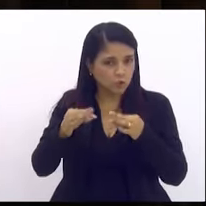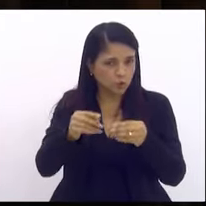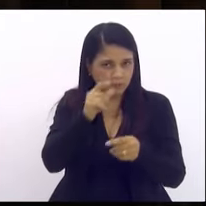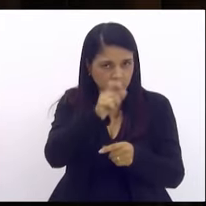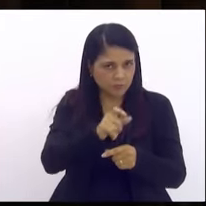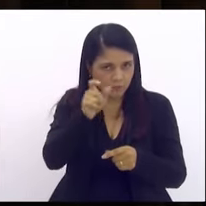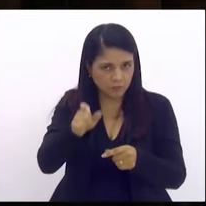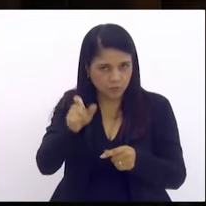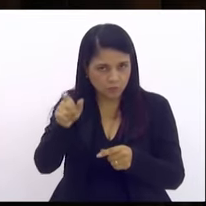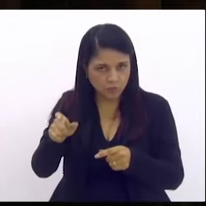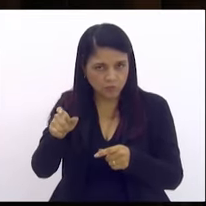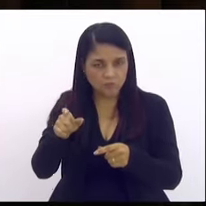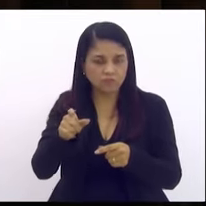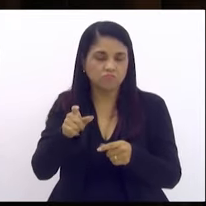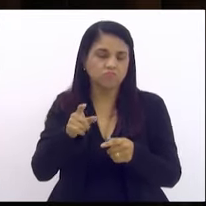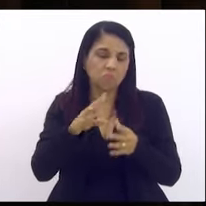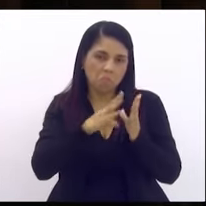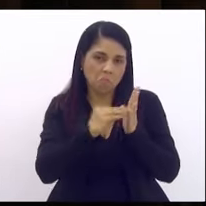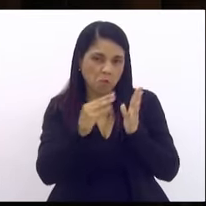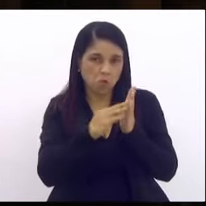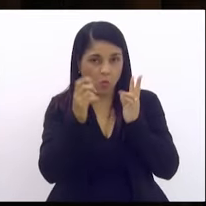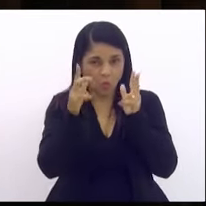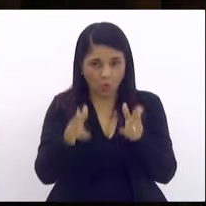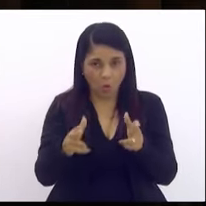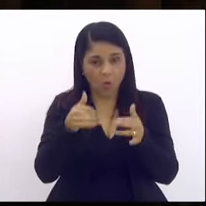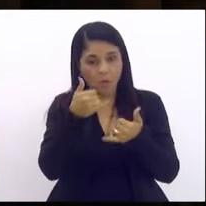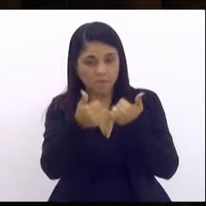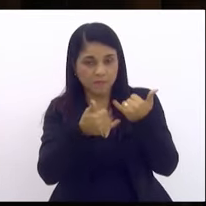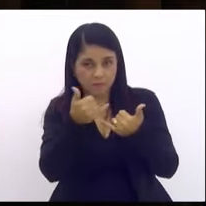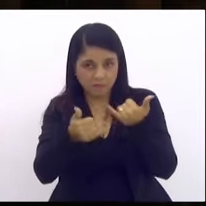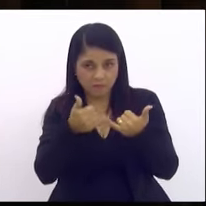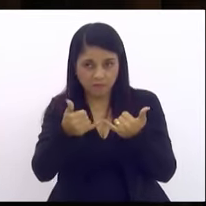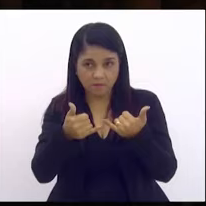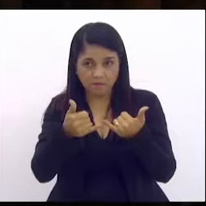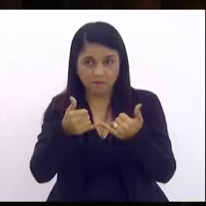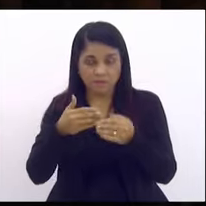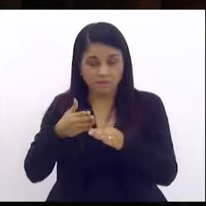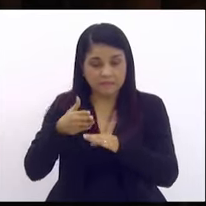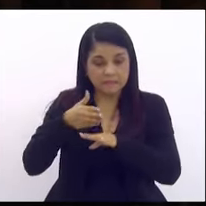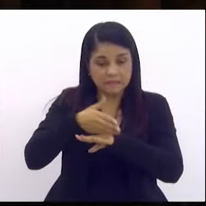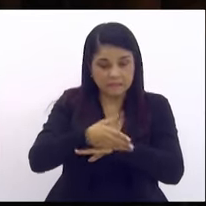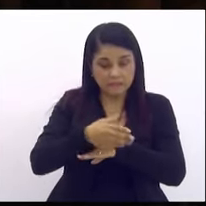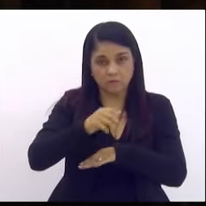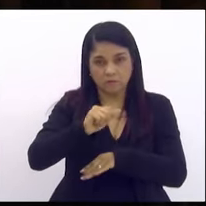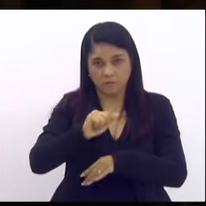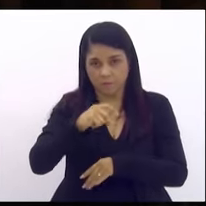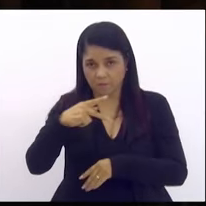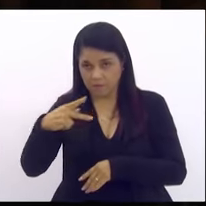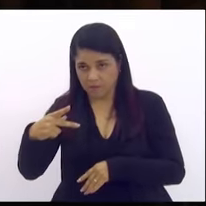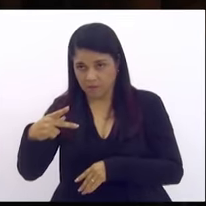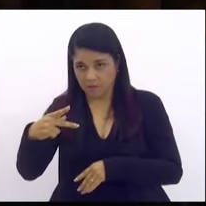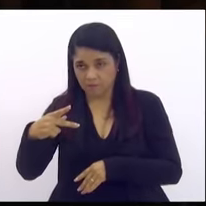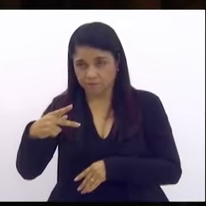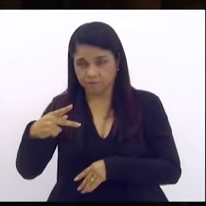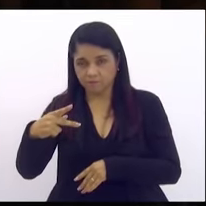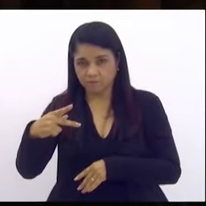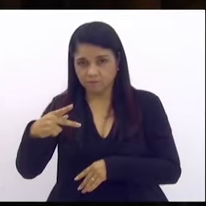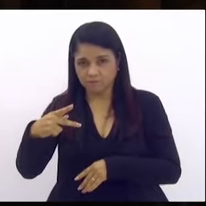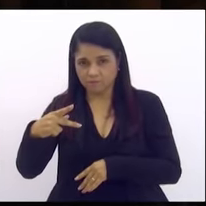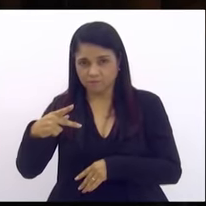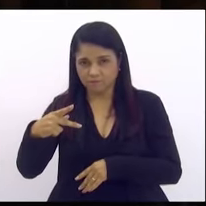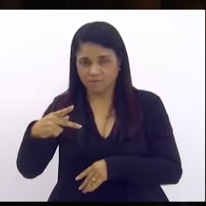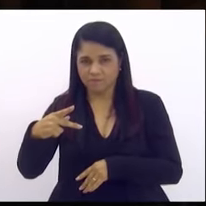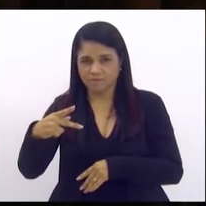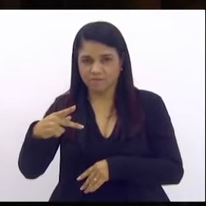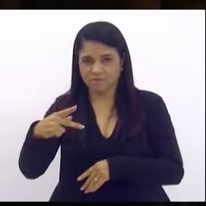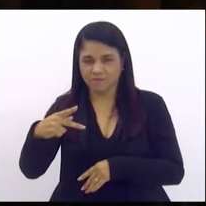nas redes sociais e a reprodução dessa brincadeira é a seguinte você entra num aplicativo coloca lá o tipo